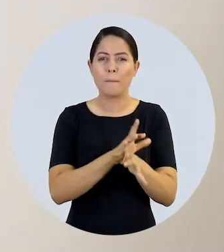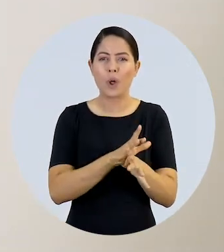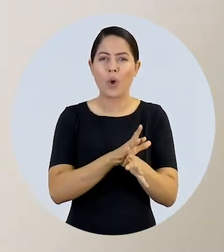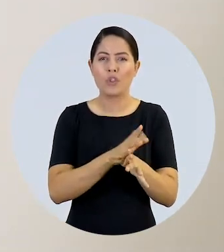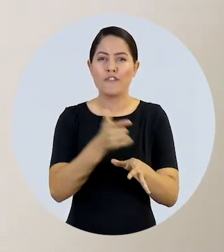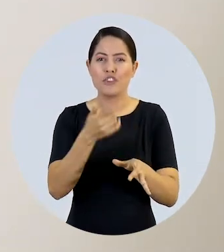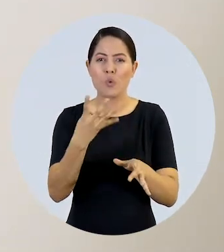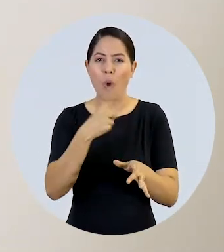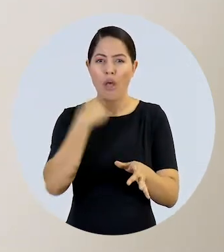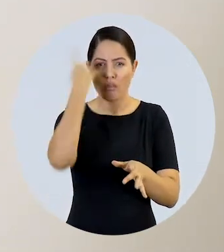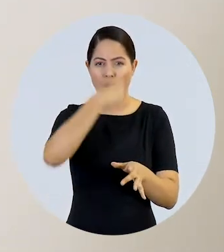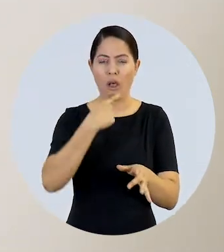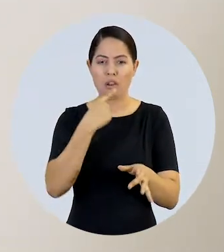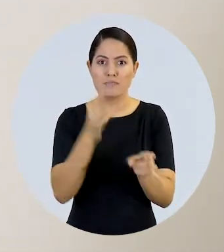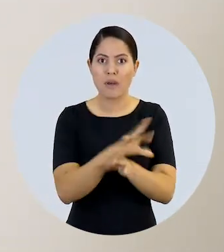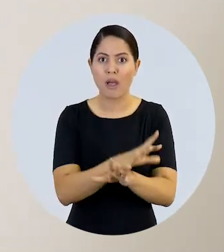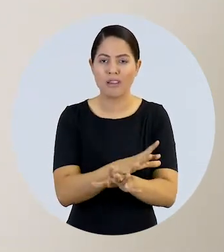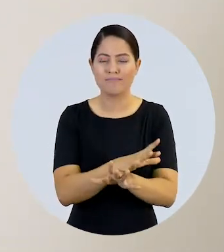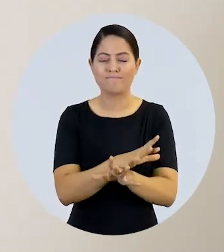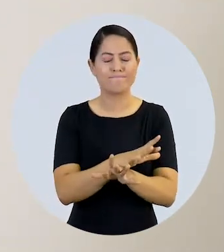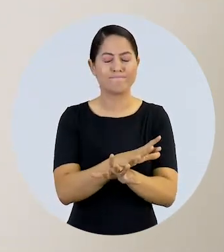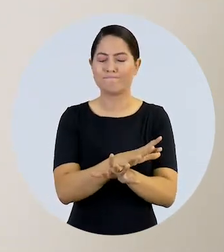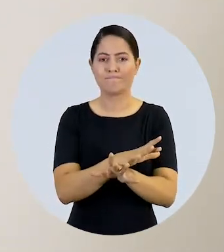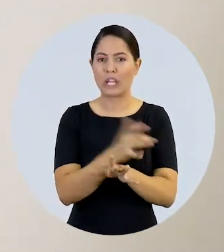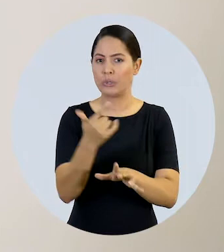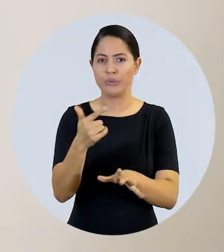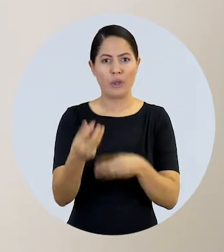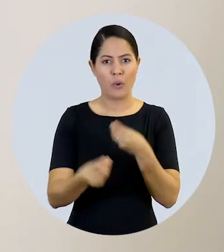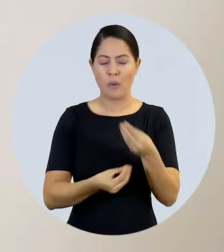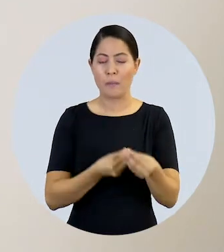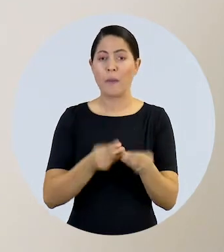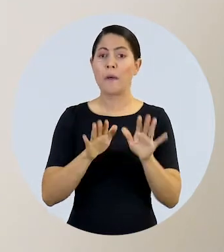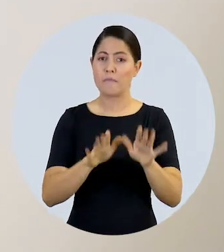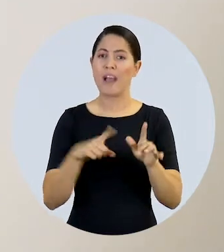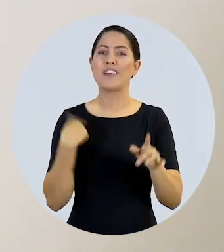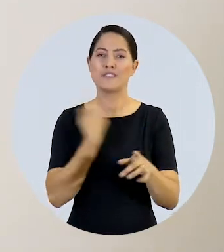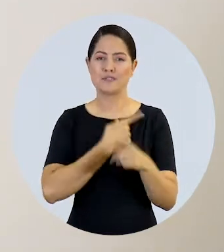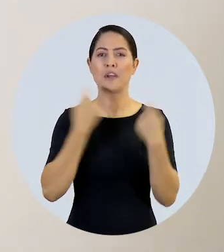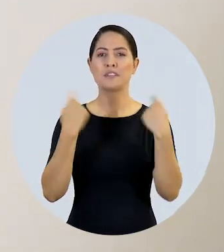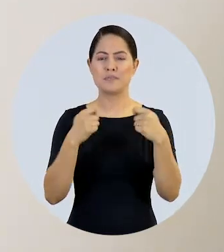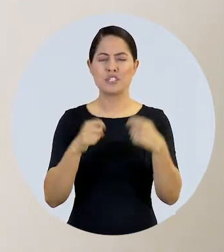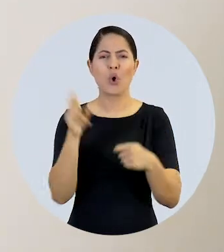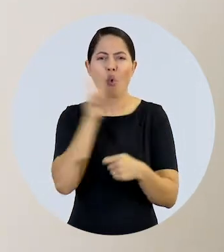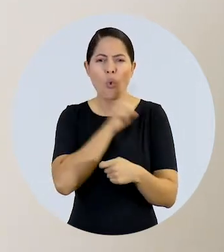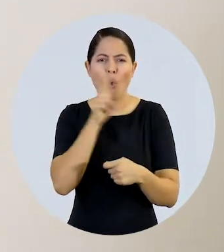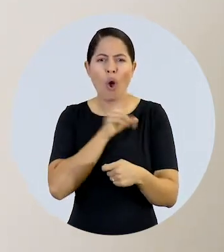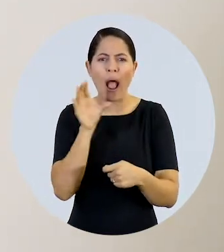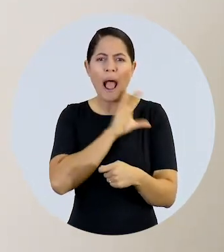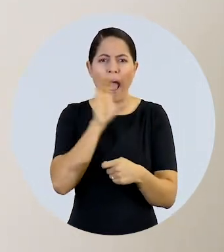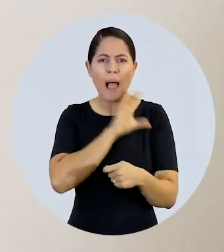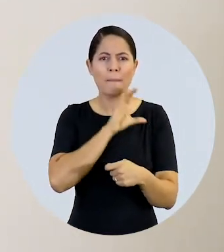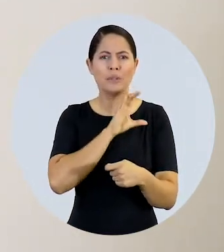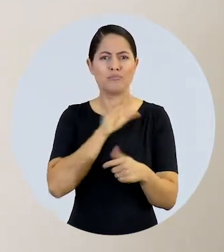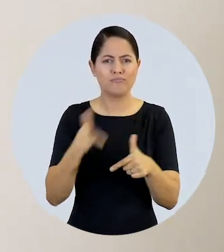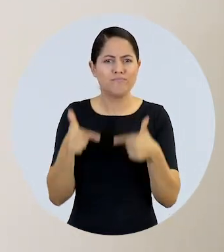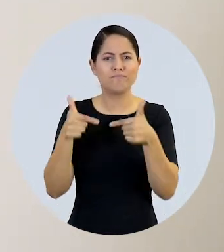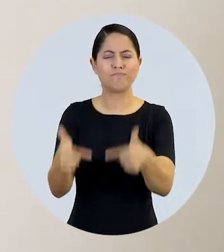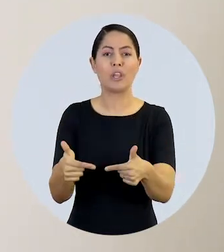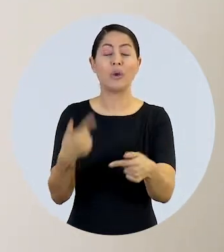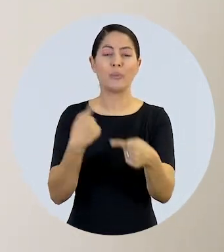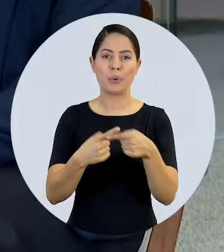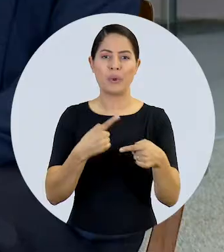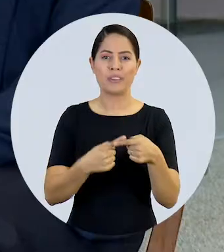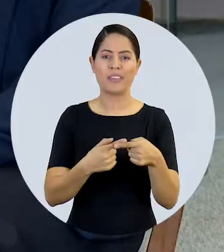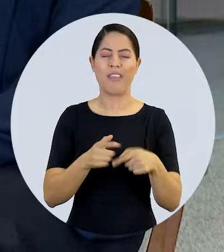fazer isso em 24 horas, mas que é uma coisa que precisamos acelerar, sim, porque onde